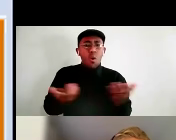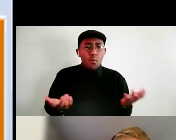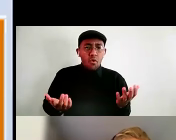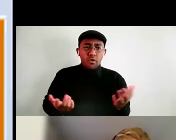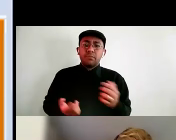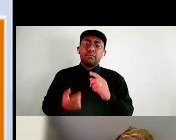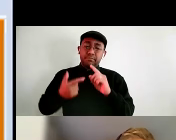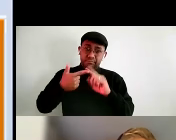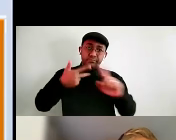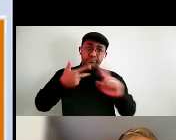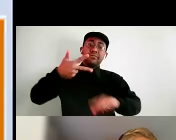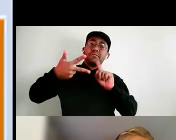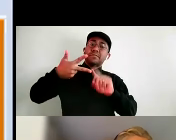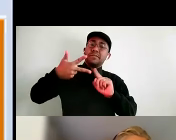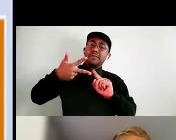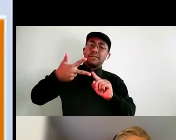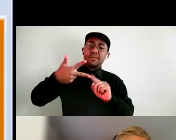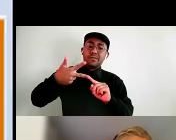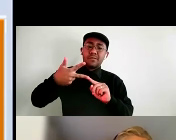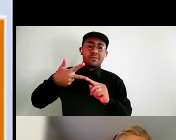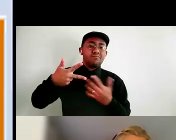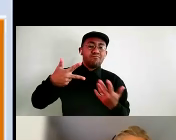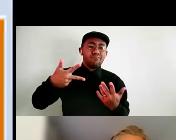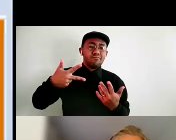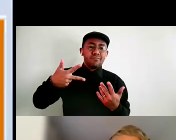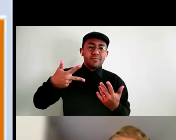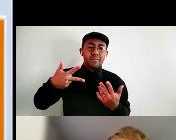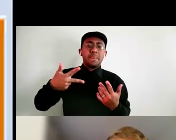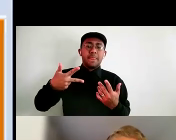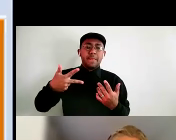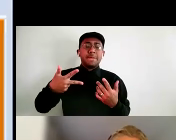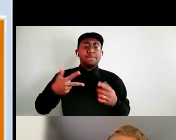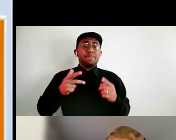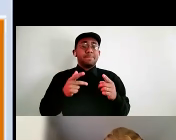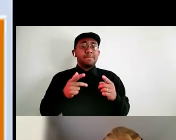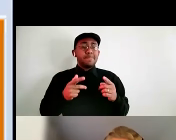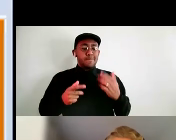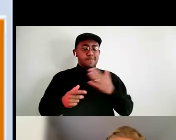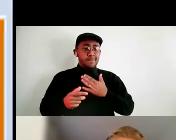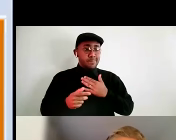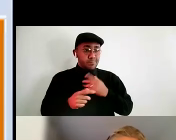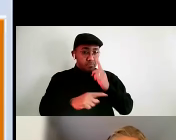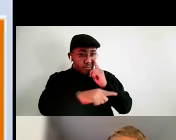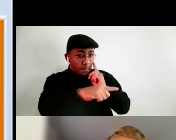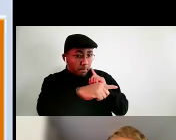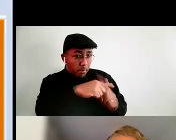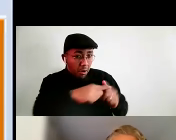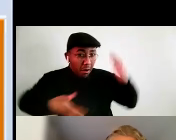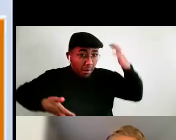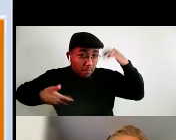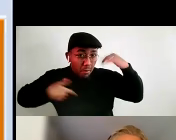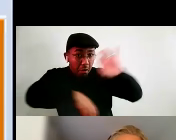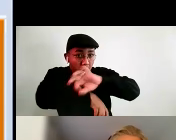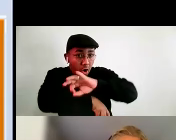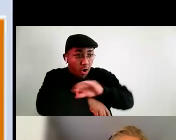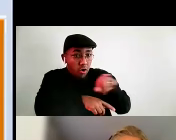outra medida que podemos tomar medida para garantir um